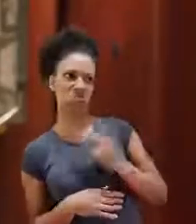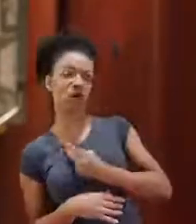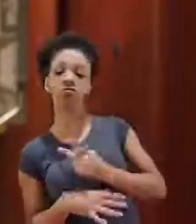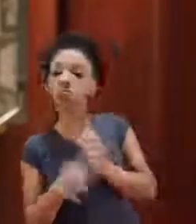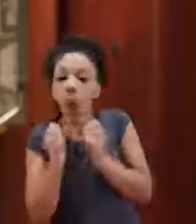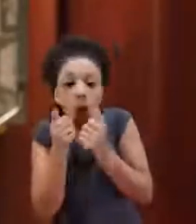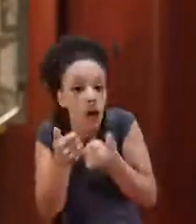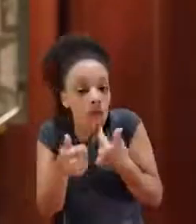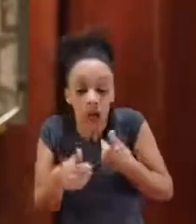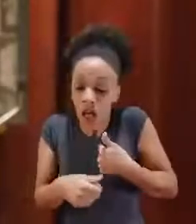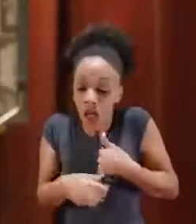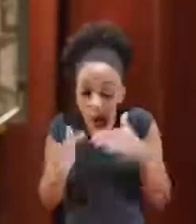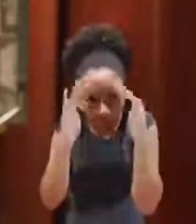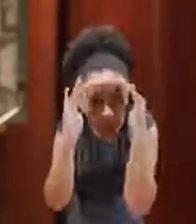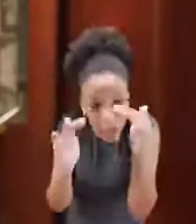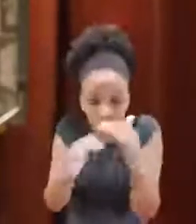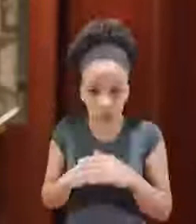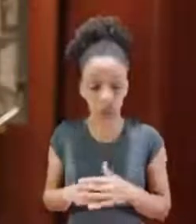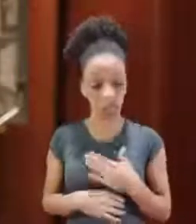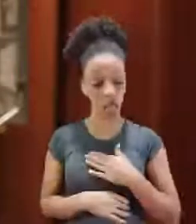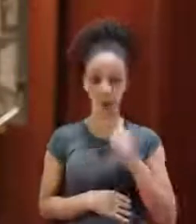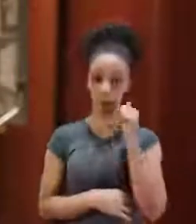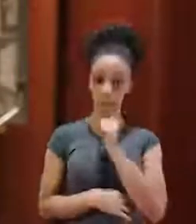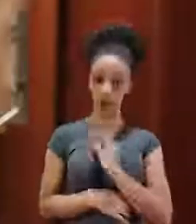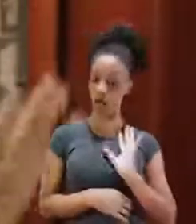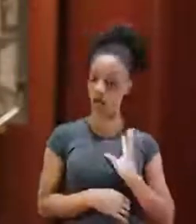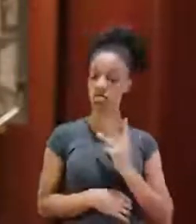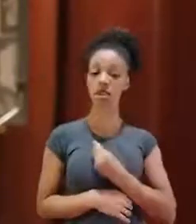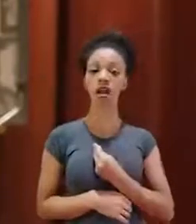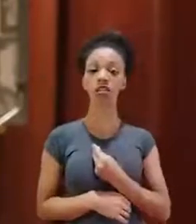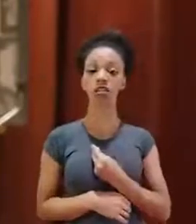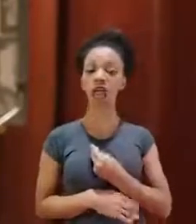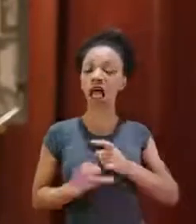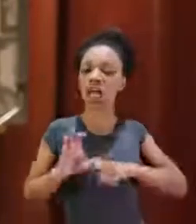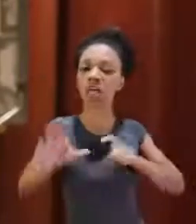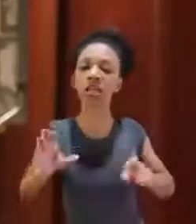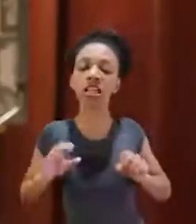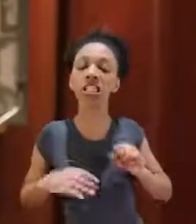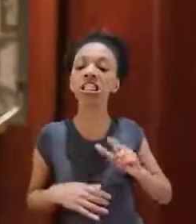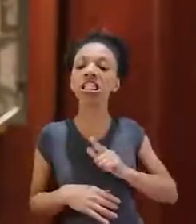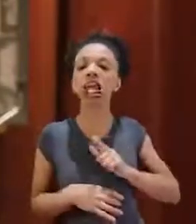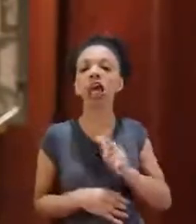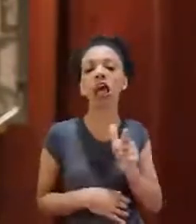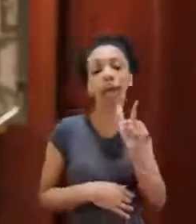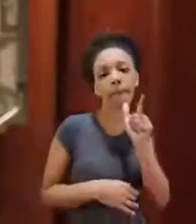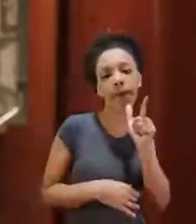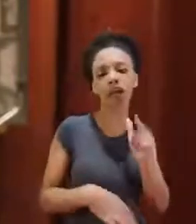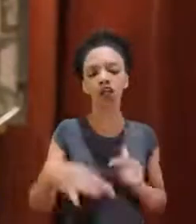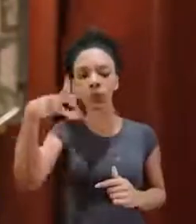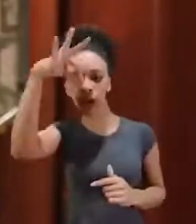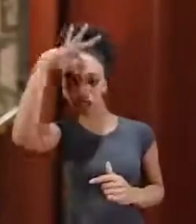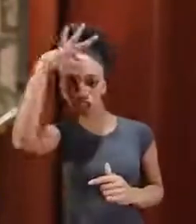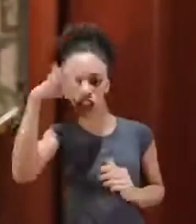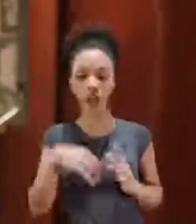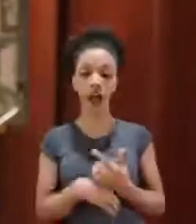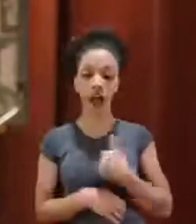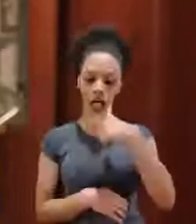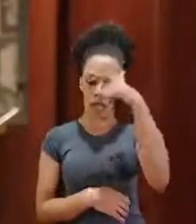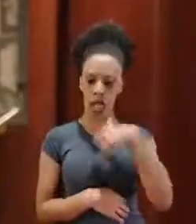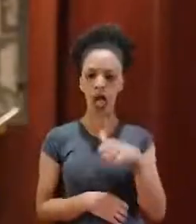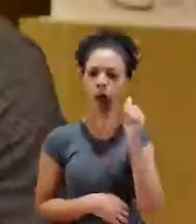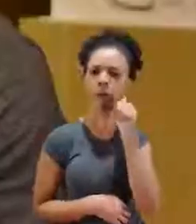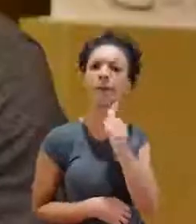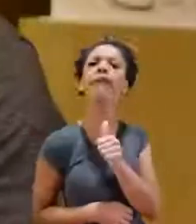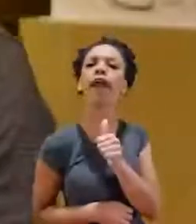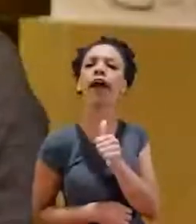quiser e nós respeitamos em ponto eu sou uma mulher trans independente de eu ter um pênis ou uma vagina Eu